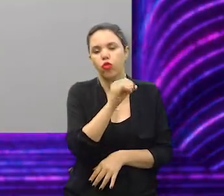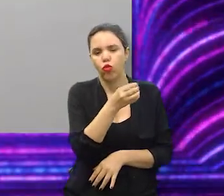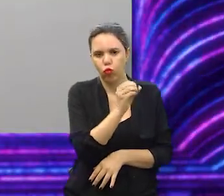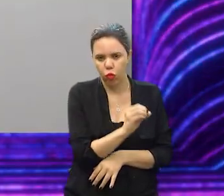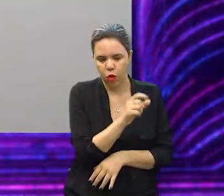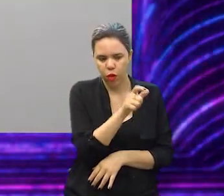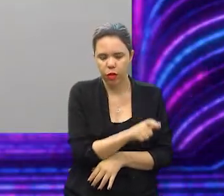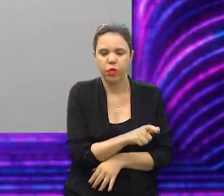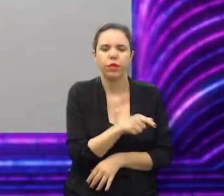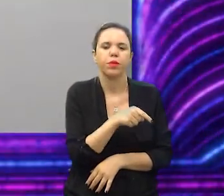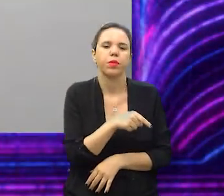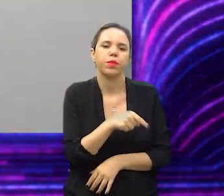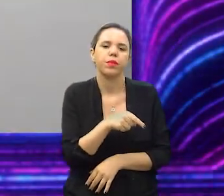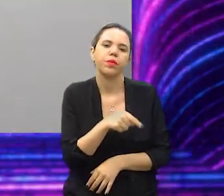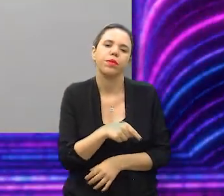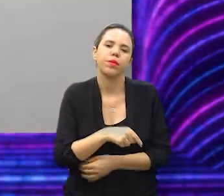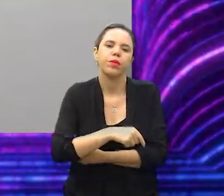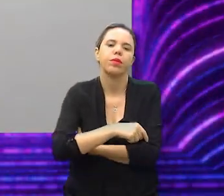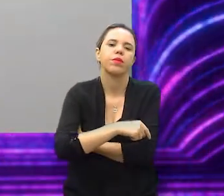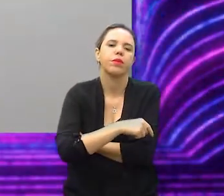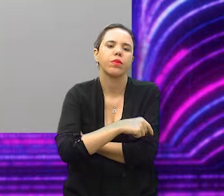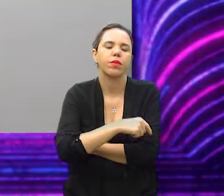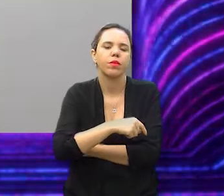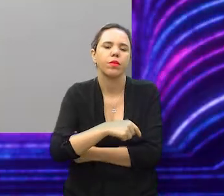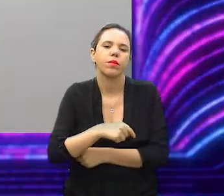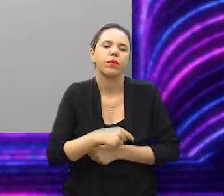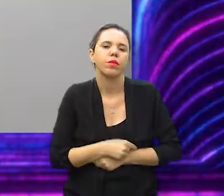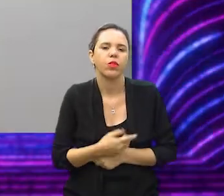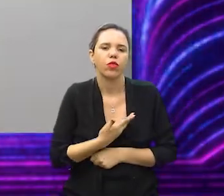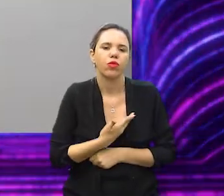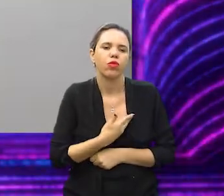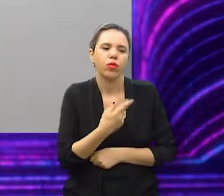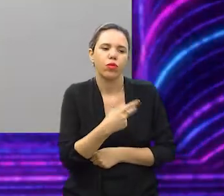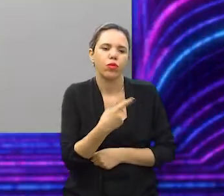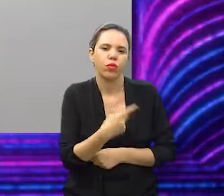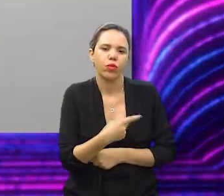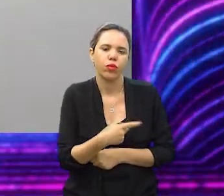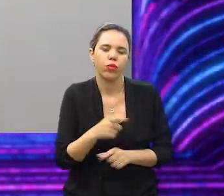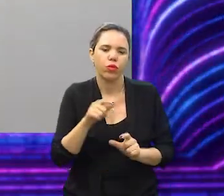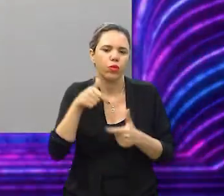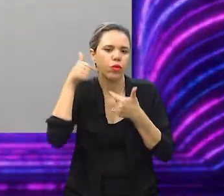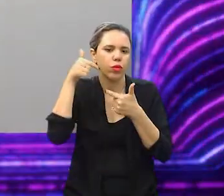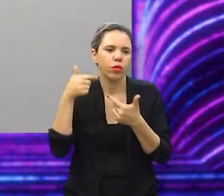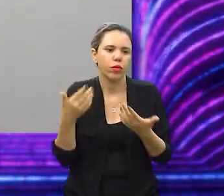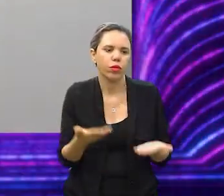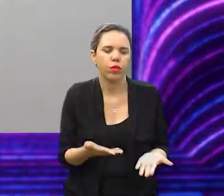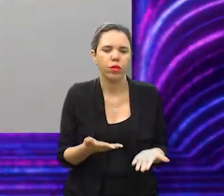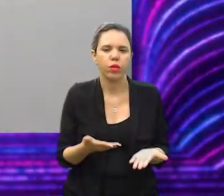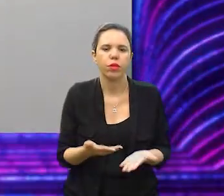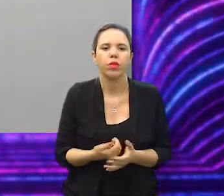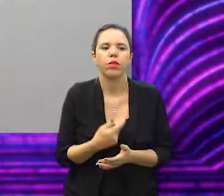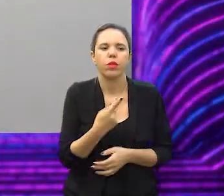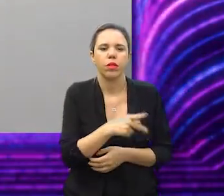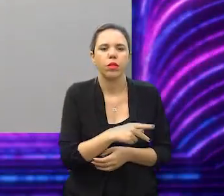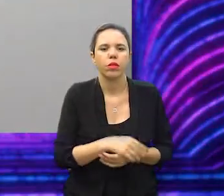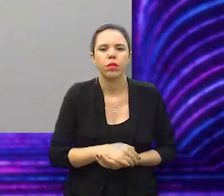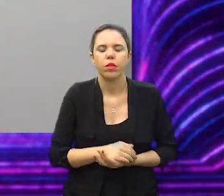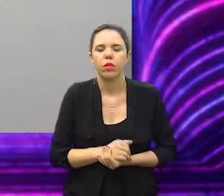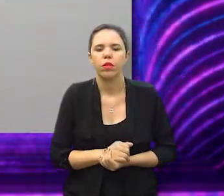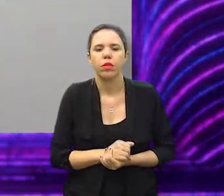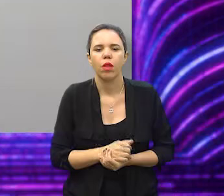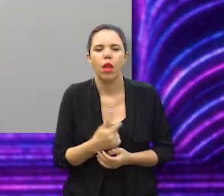o João Aranha Filho, ele é um colega, né? Um dos personagens, inclusive, é dele. E